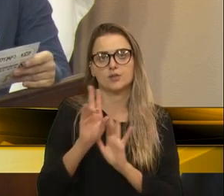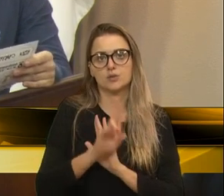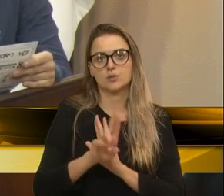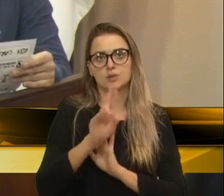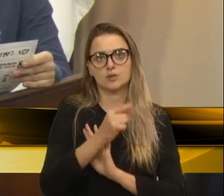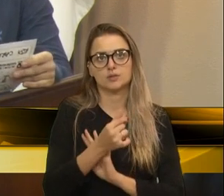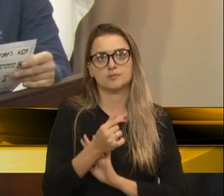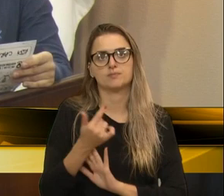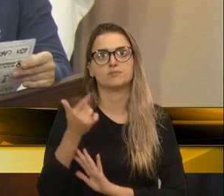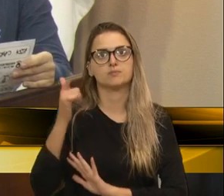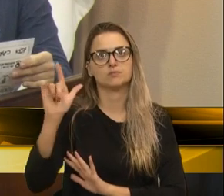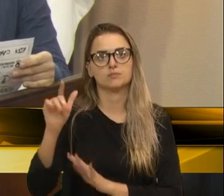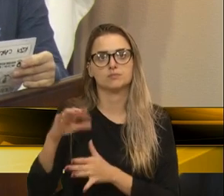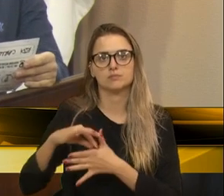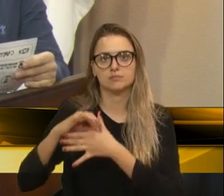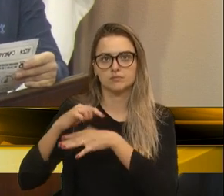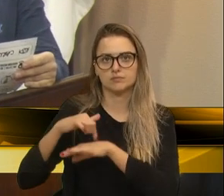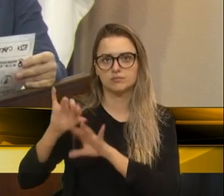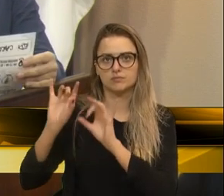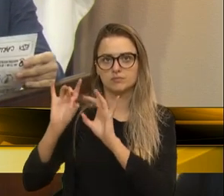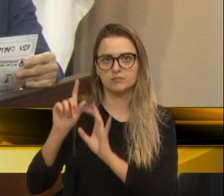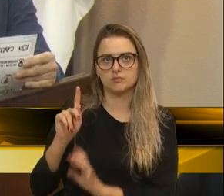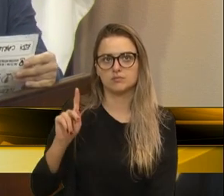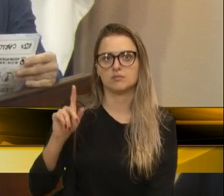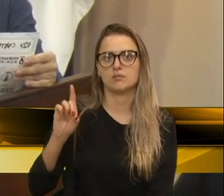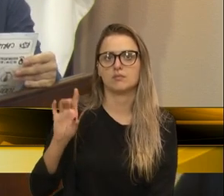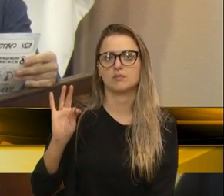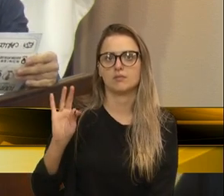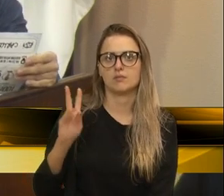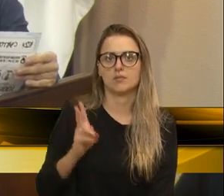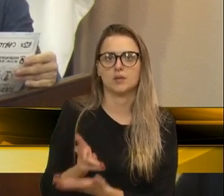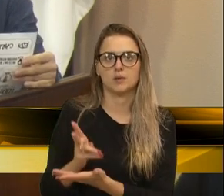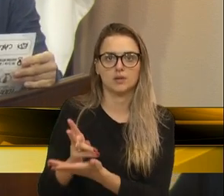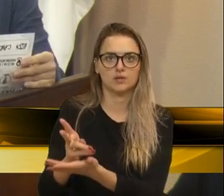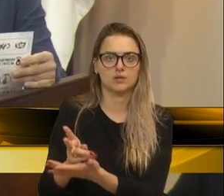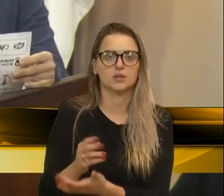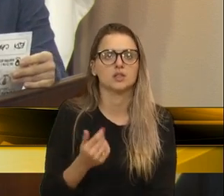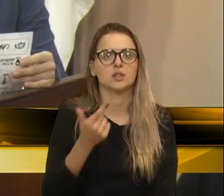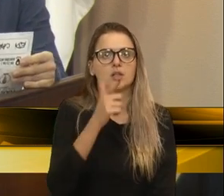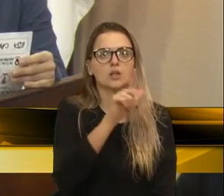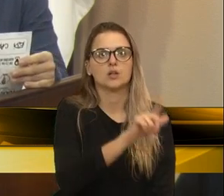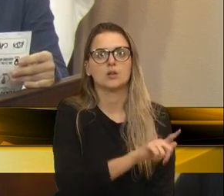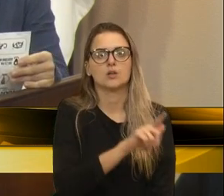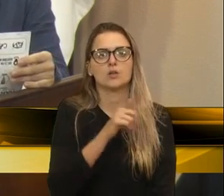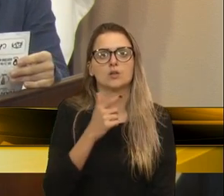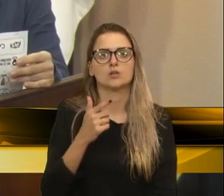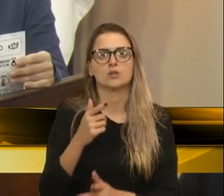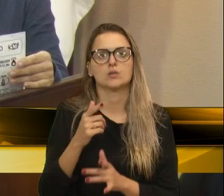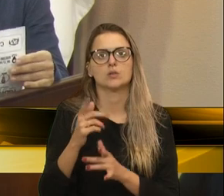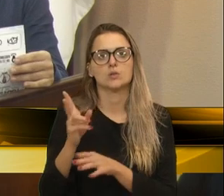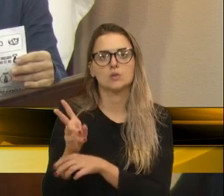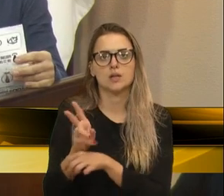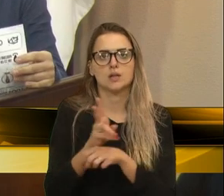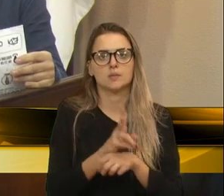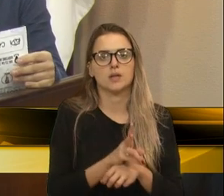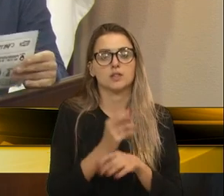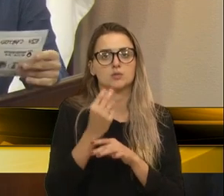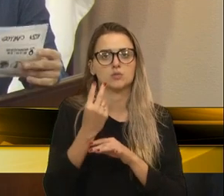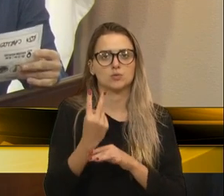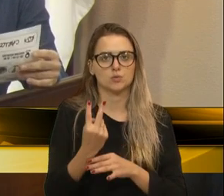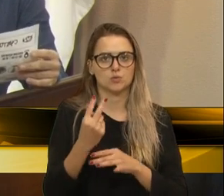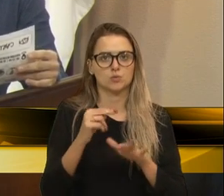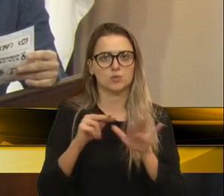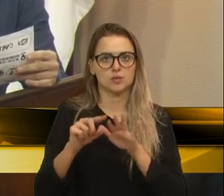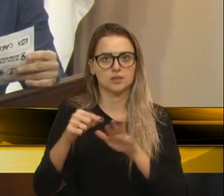Outro, também, uma declaração de líder da bancada do PDT para continuar, presidente. Outro, uma linha de crédito que nas próximas 2 semanas